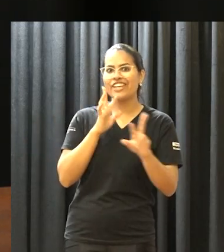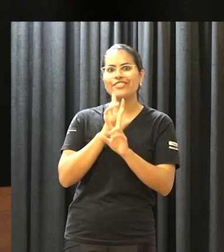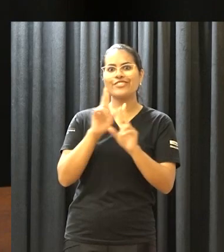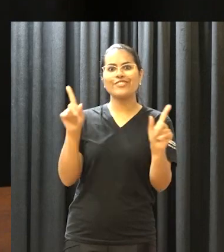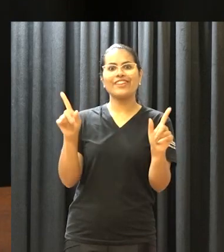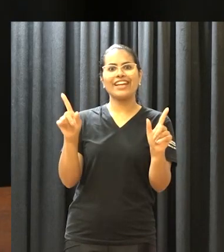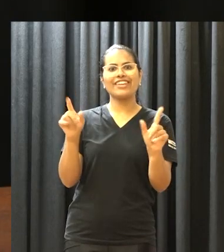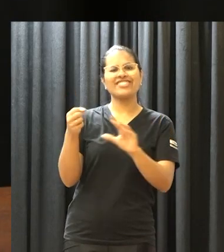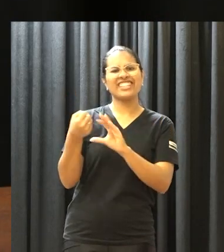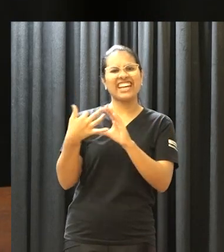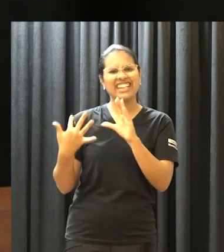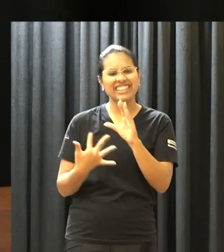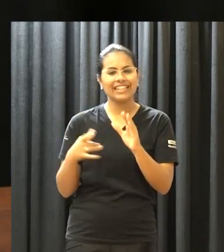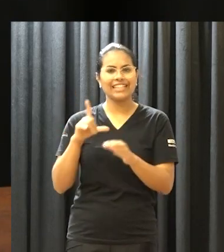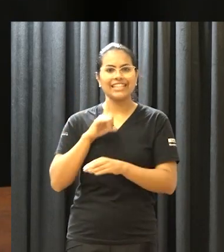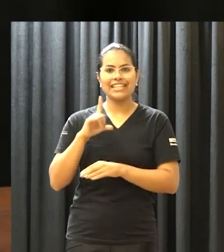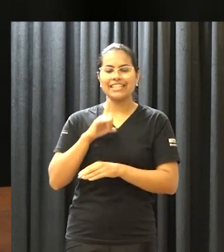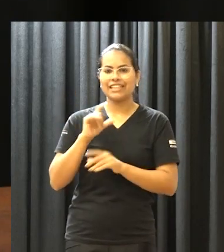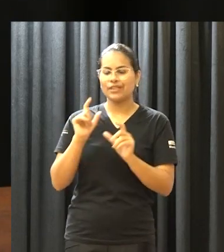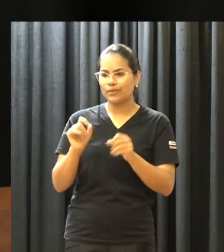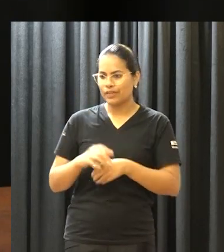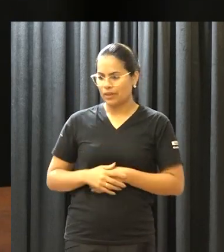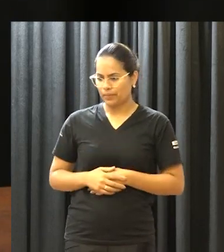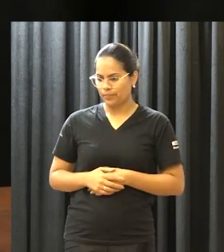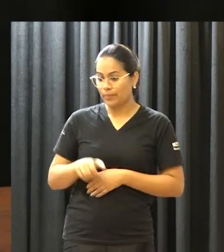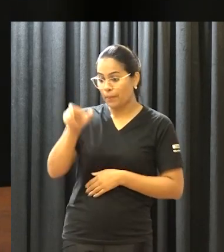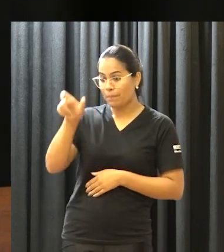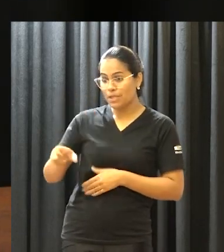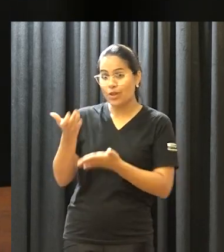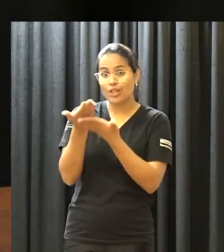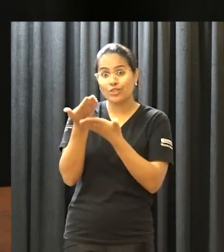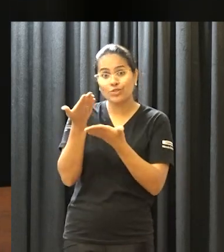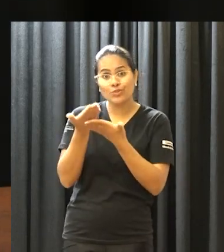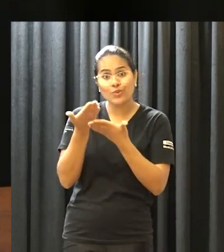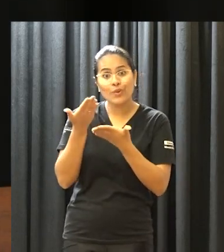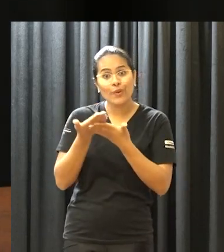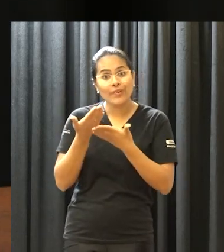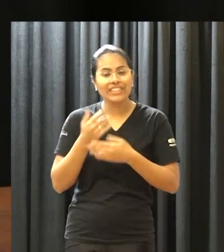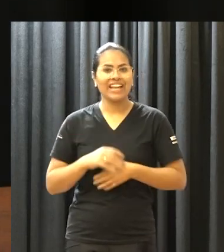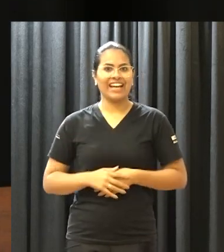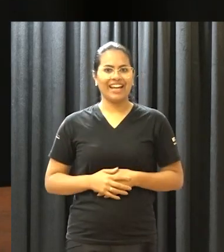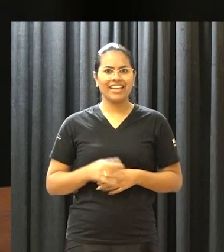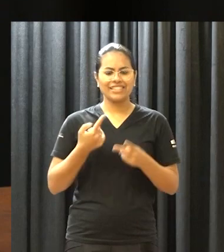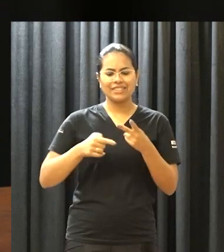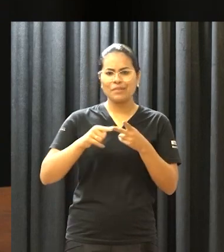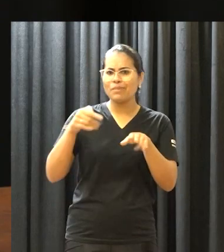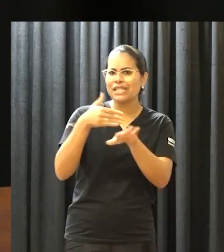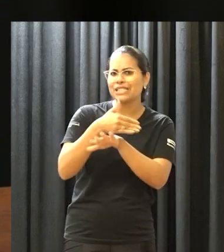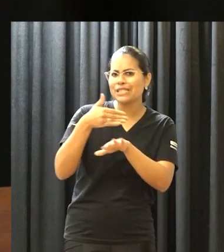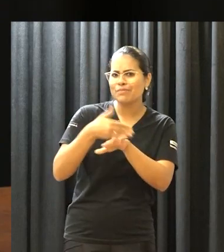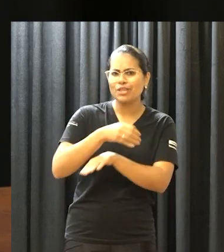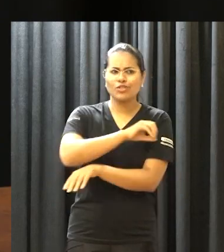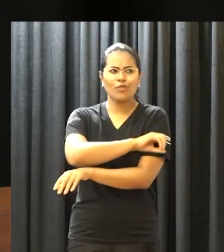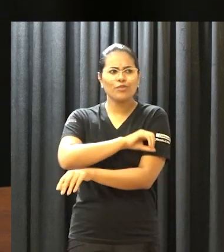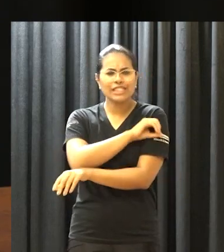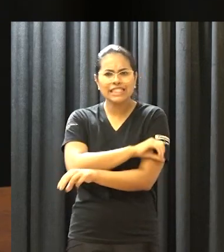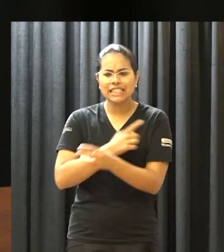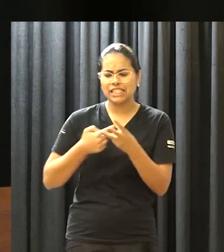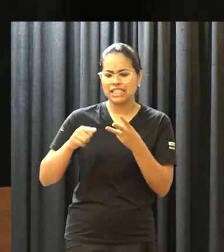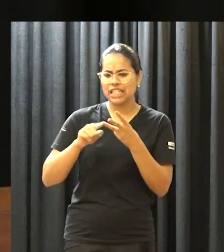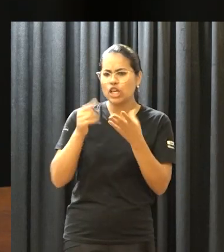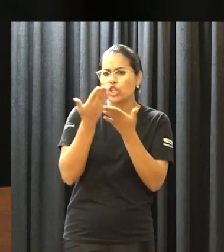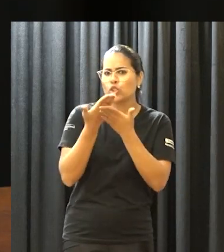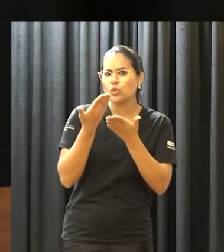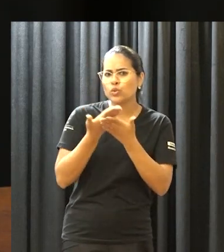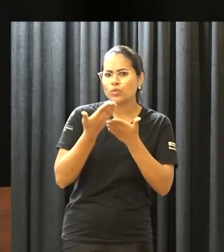aí estão as estudantes, eu mesma estou ali representada, as participantes da oficina, as estudantes de graduação